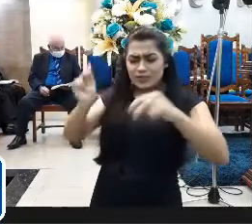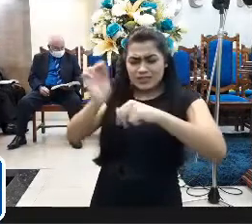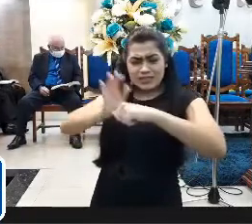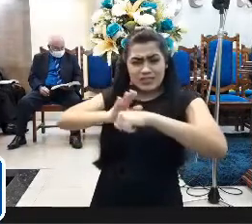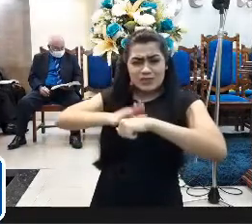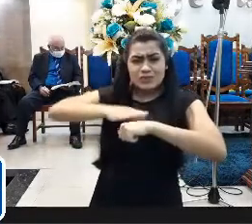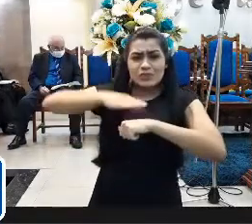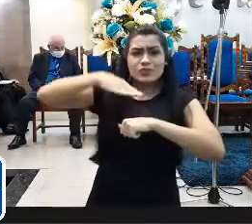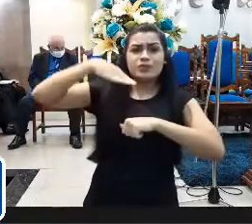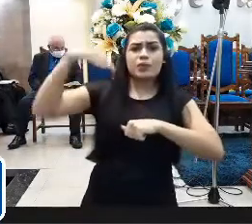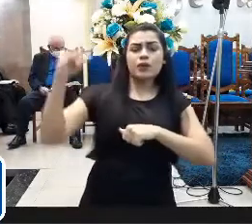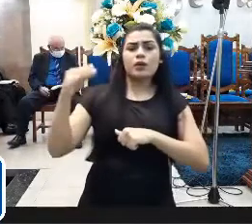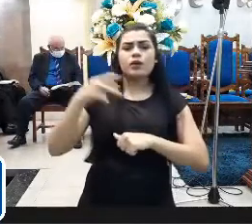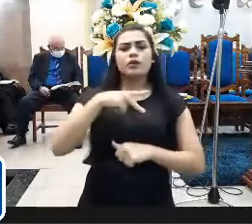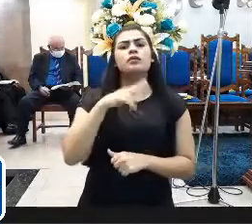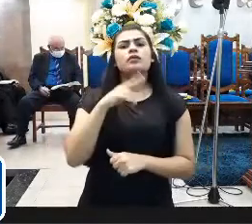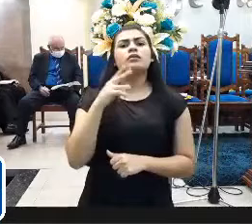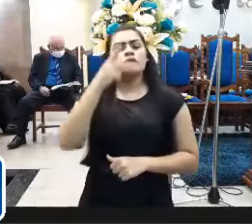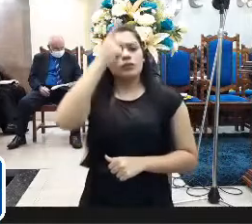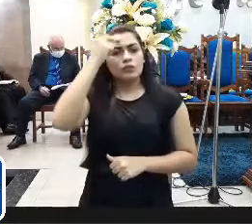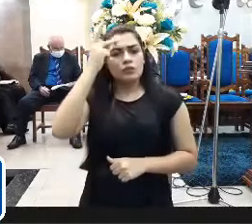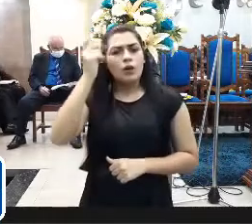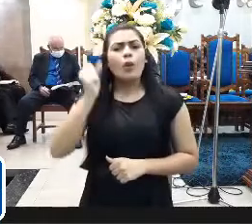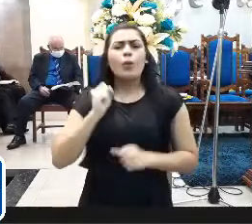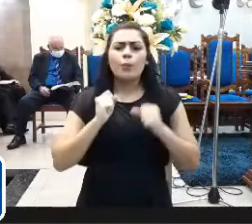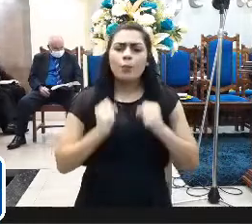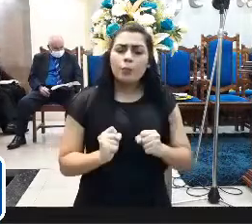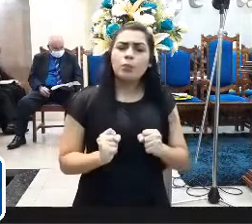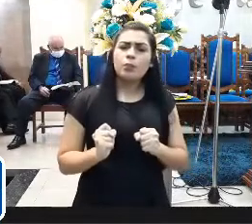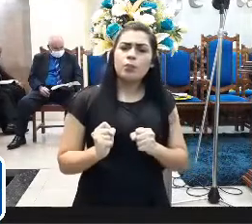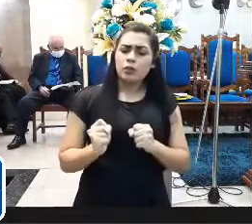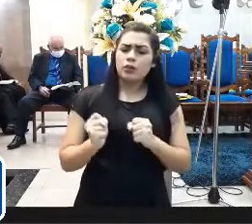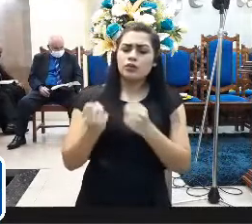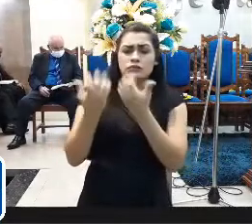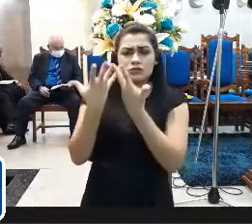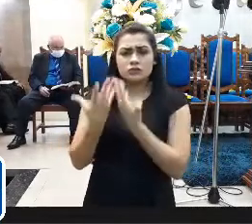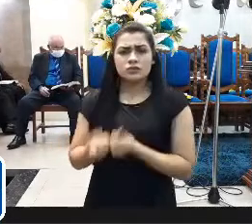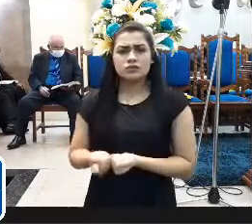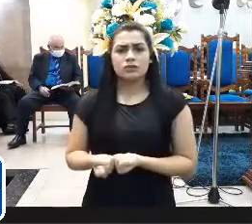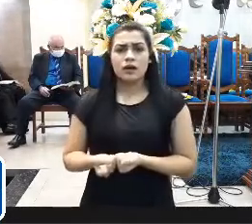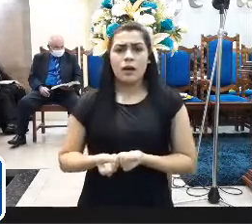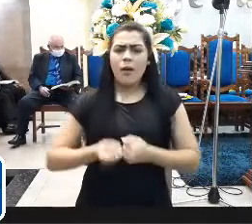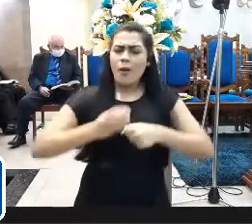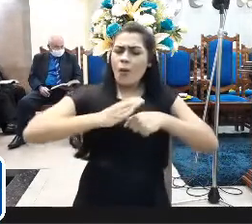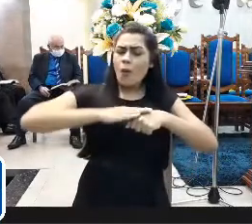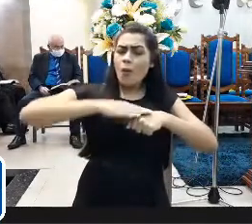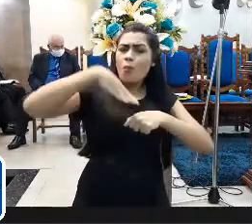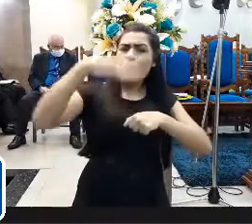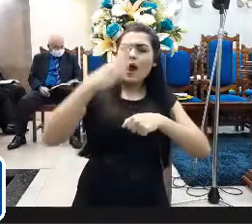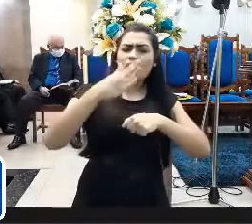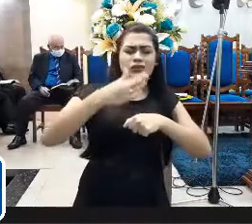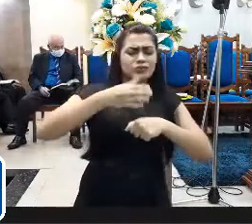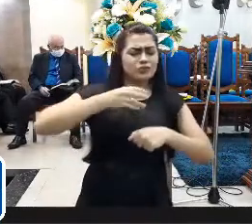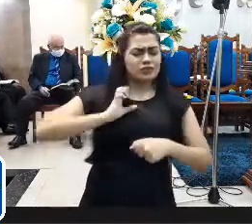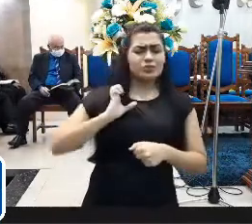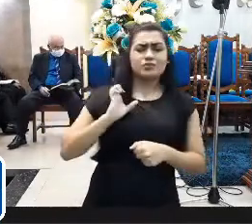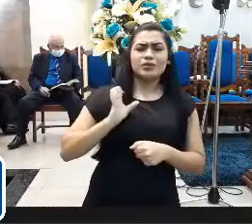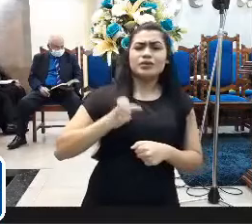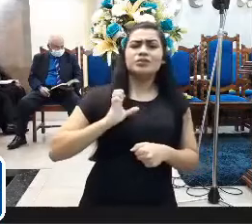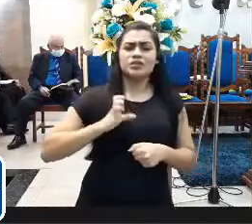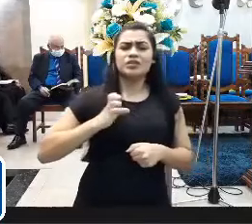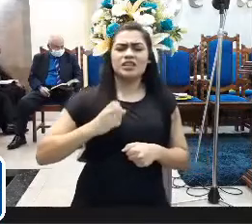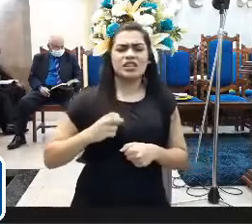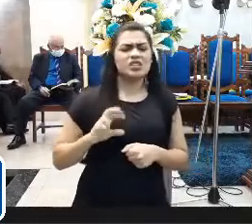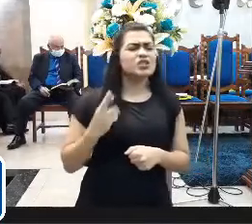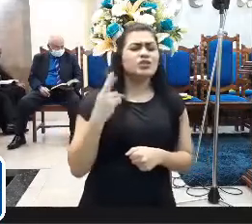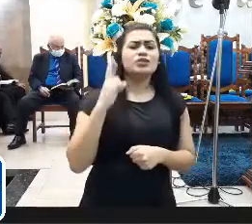pode alcançar nesta vida, mais do que ganhar na Mega Sena, mais do que ganhar milhões de euros, de dólar, de libra